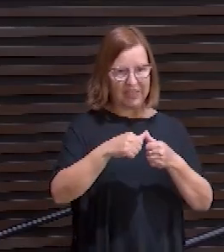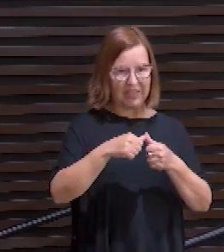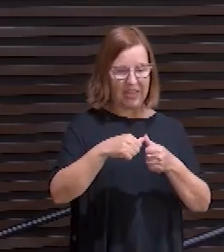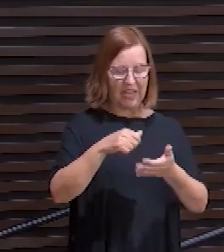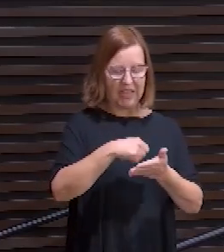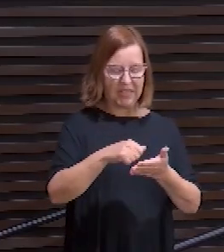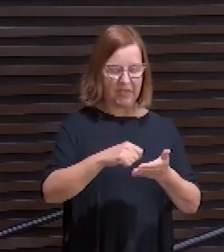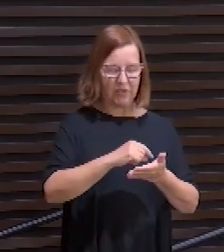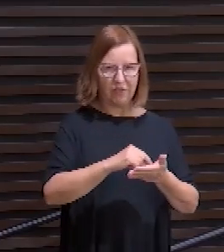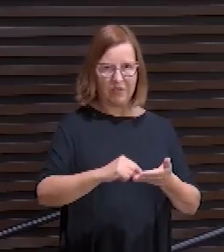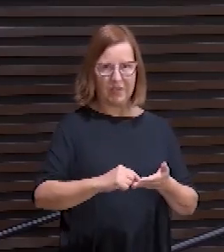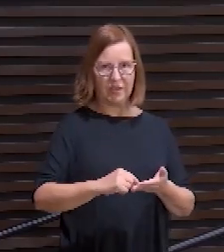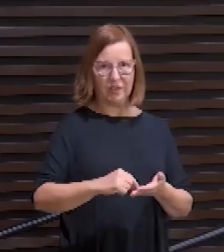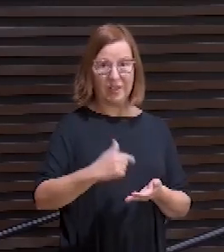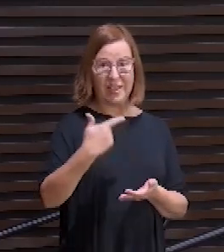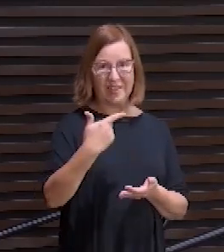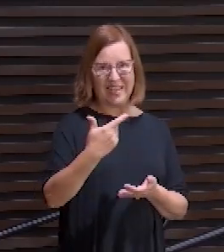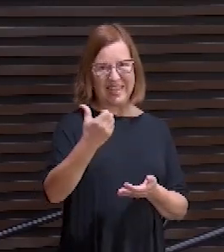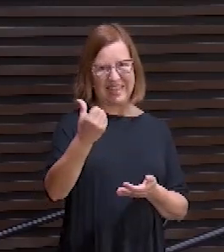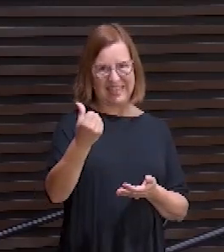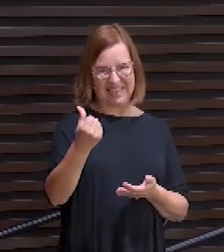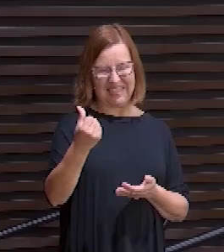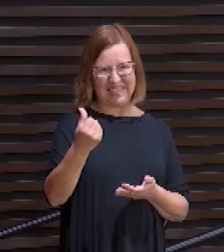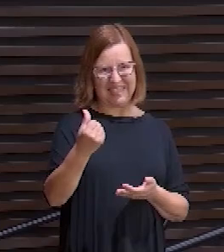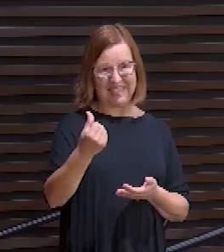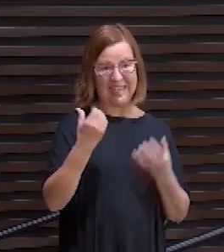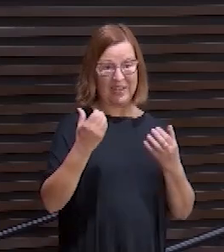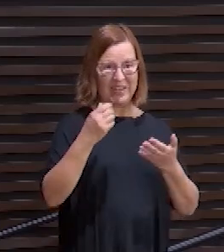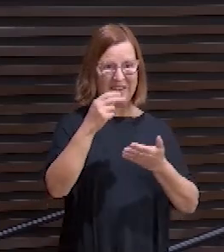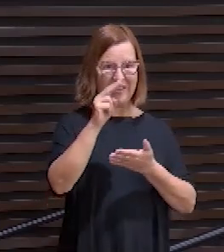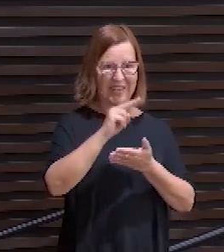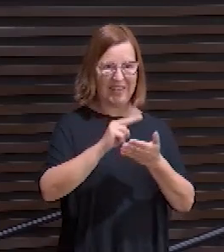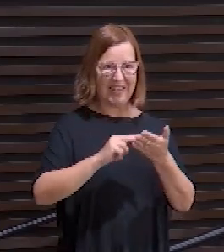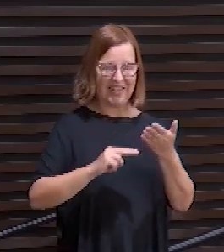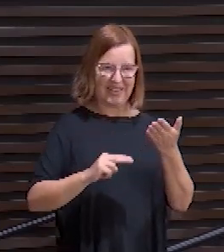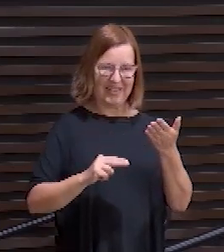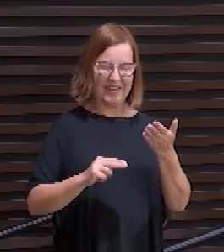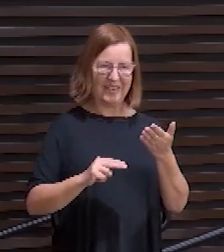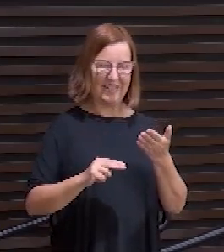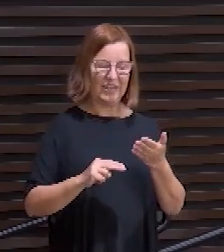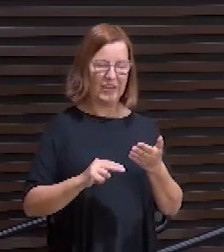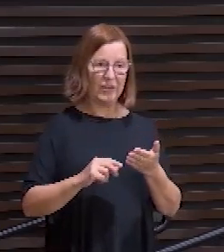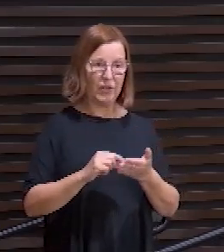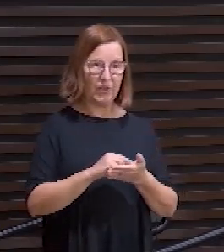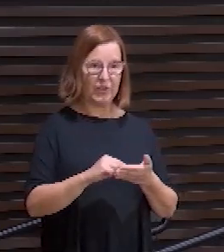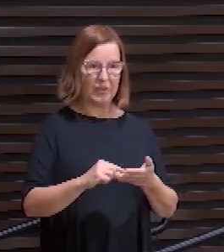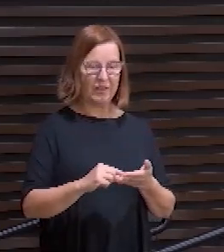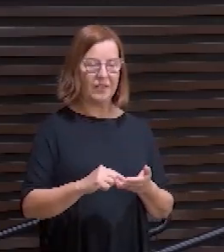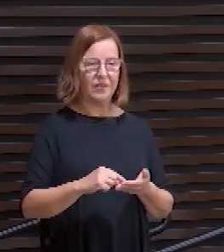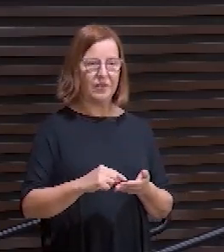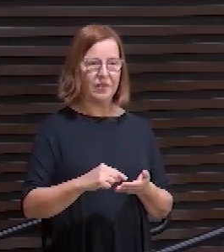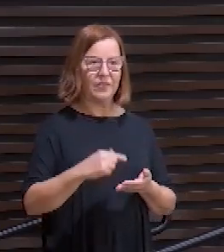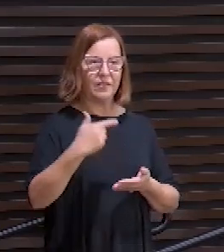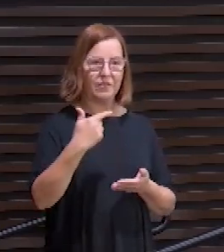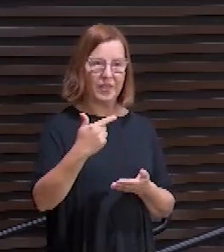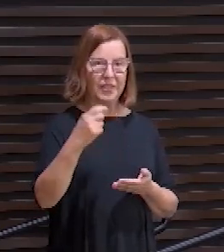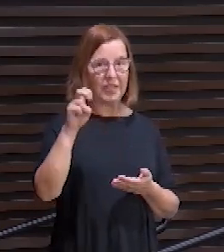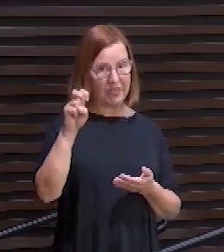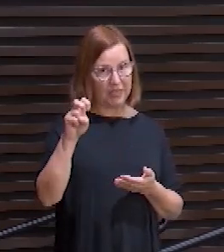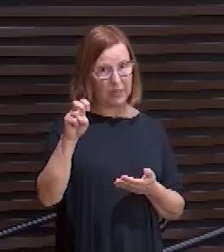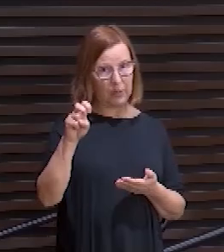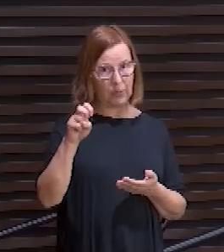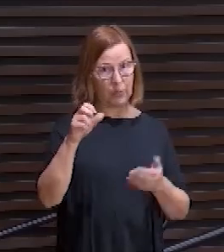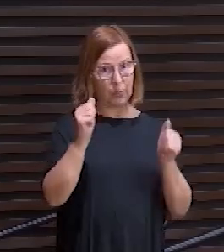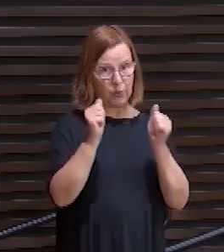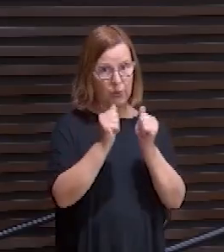versículo 26. E aí, eu quero ler com vocês mais um par de versículos. O 25 que nós acabamos de ler, que é muito difícil,